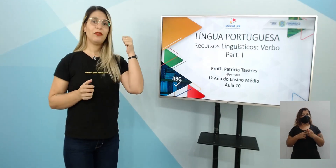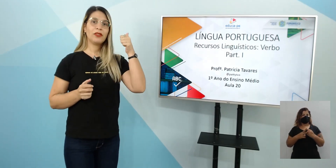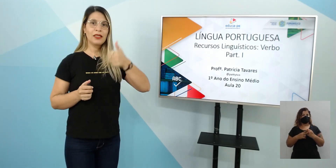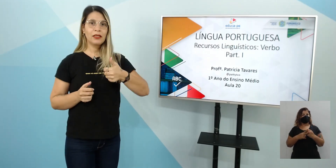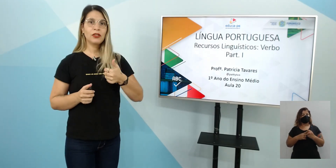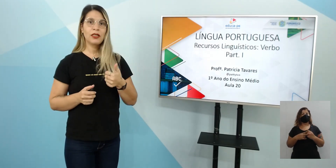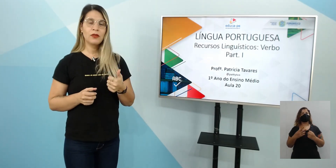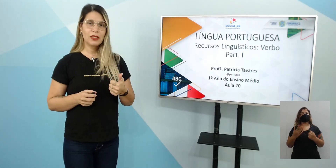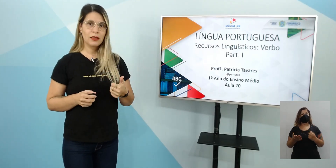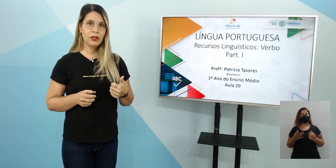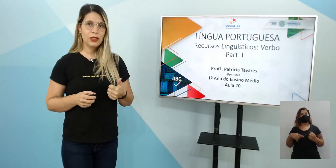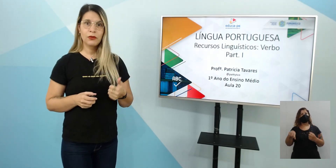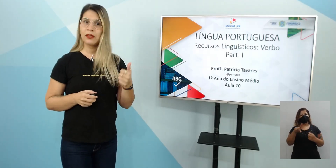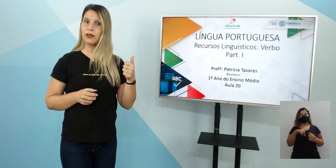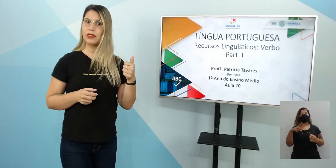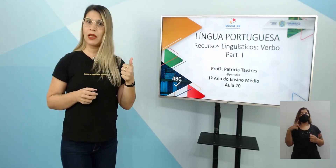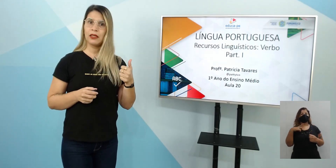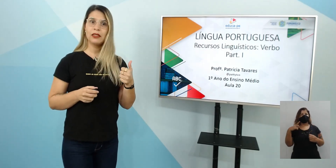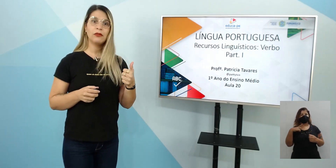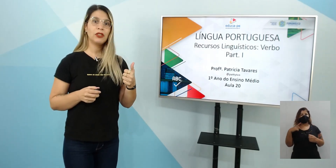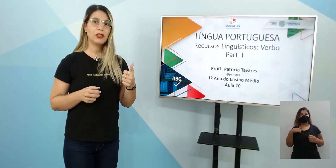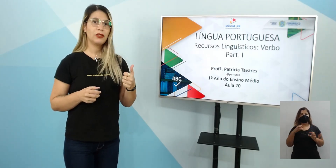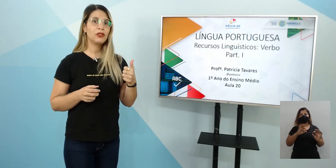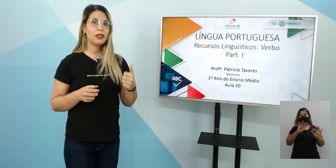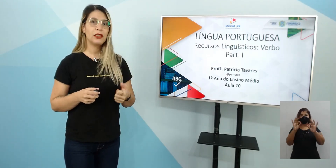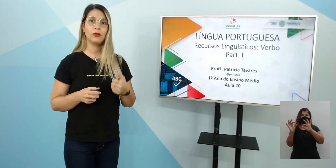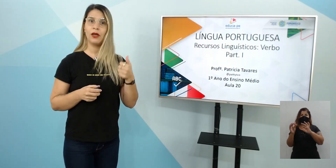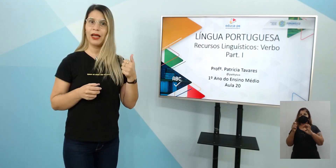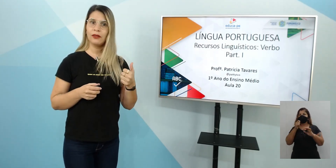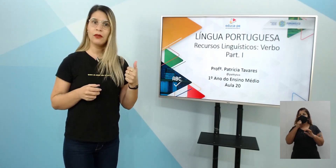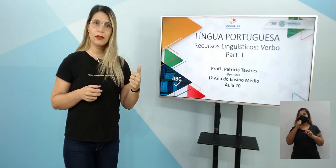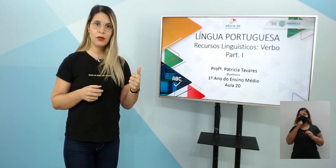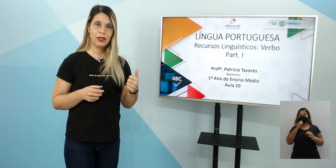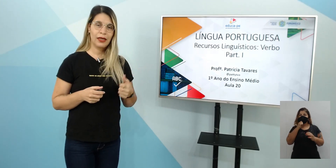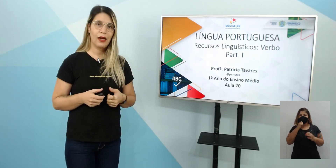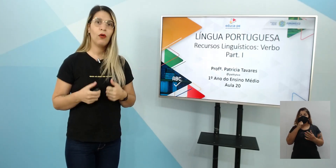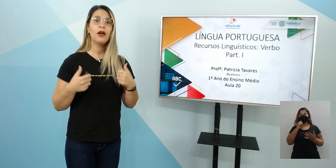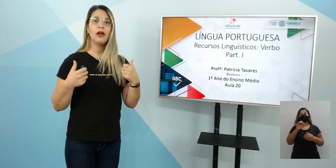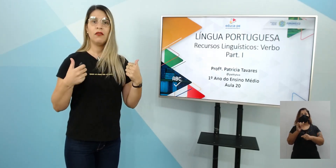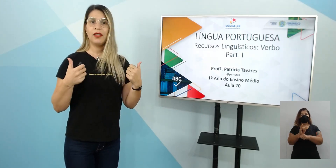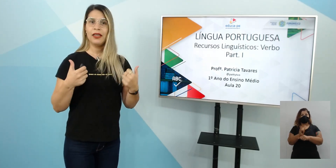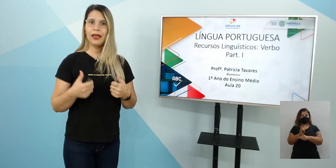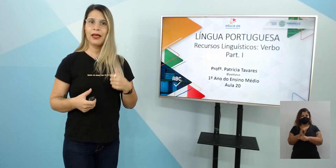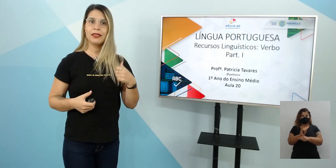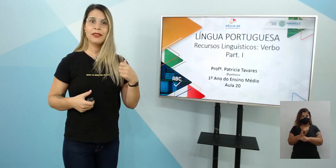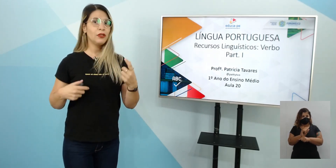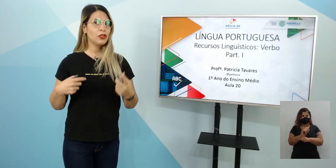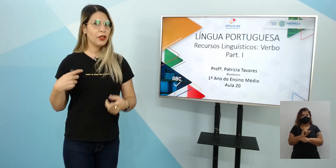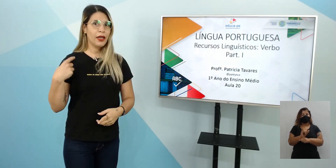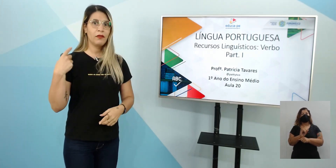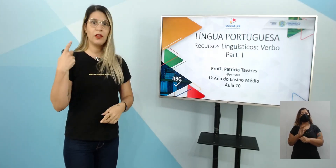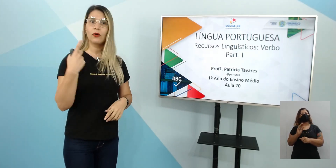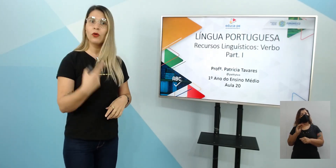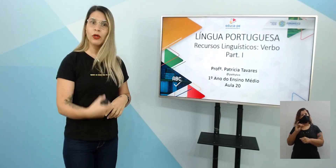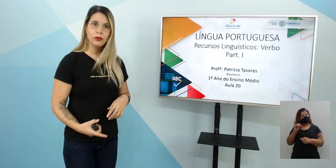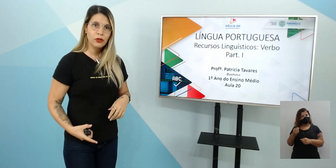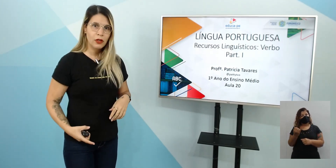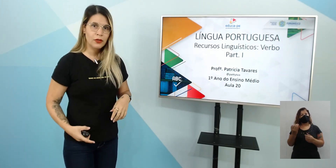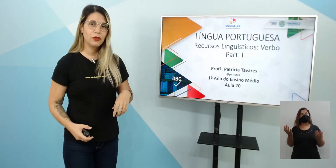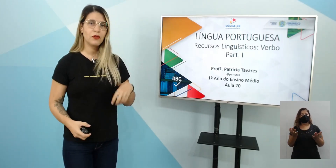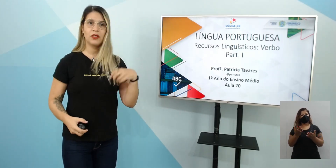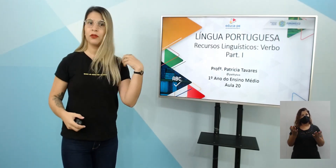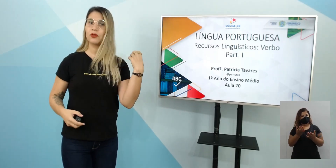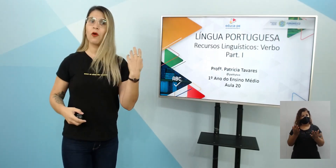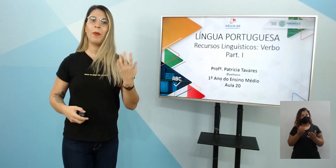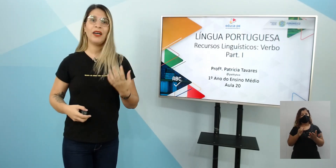Para você que está nos assistindo, se você ainda não está inscrito lá no nosso canal, vai lá, se inscreve, curte os